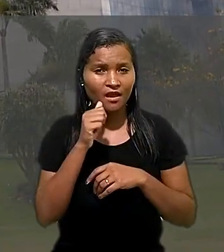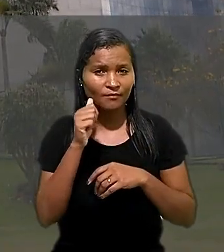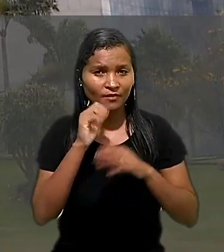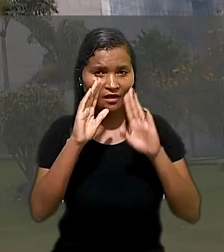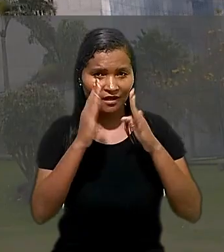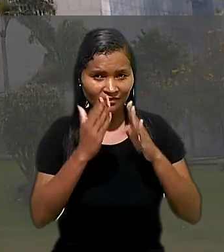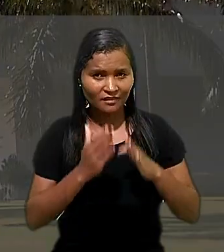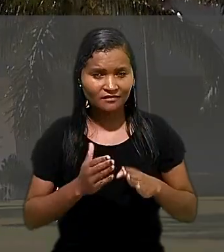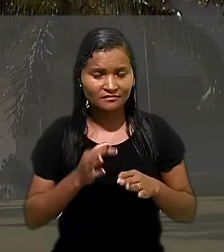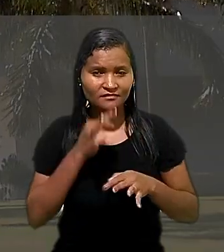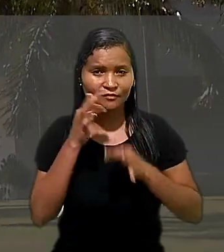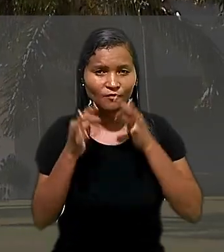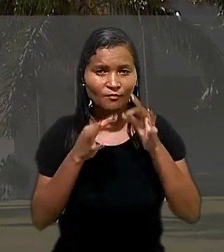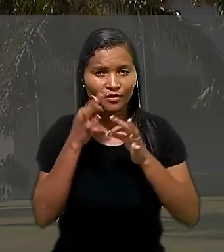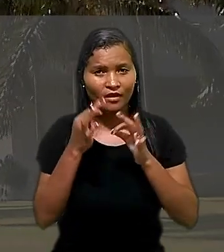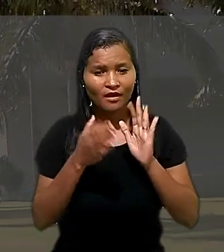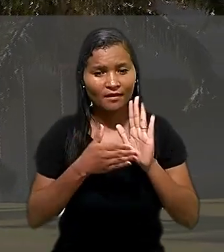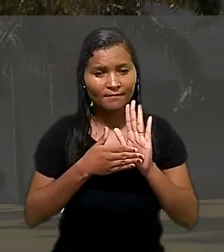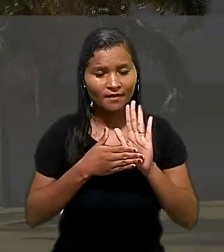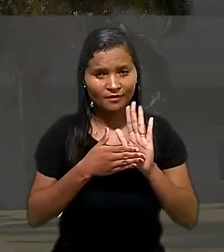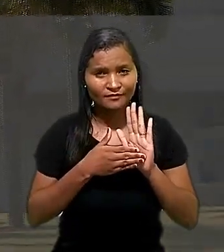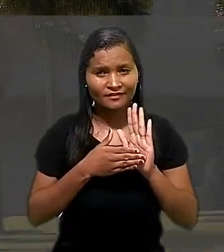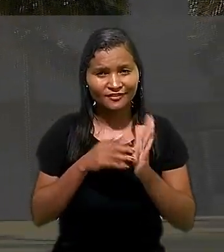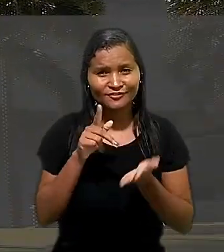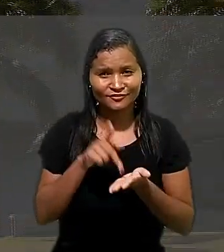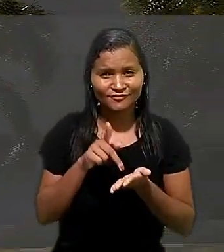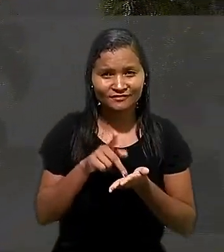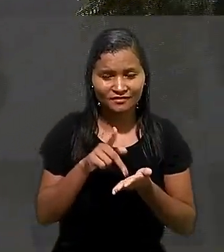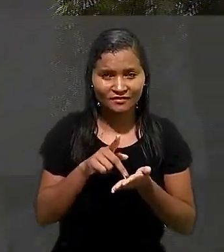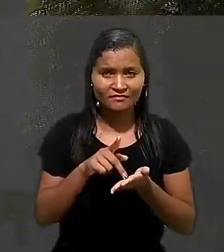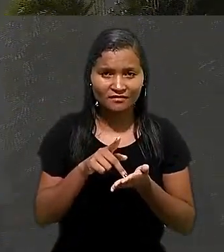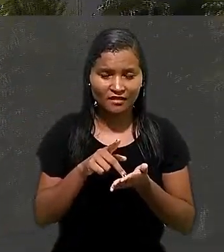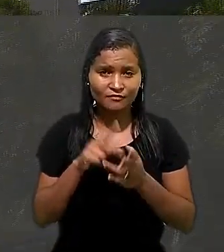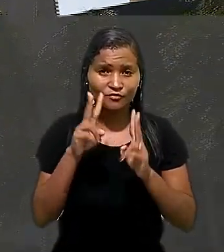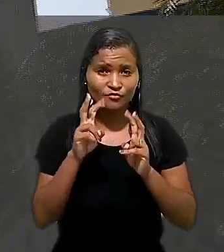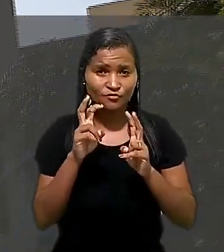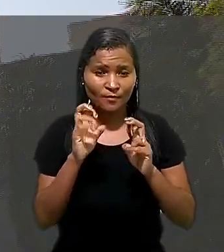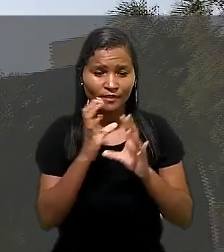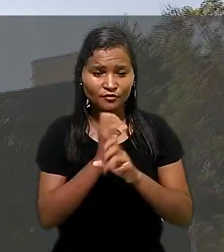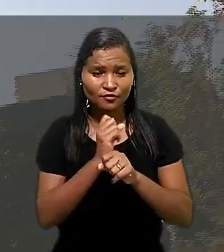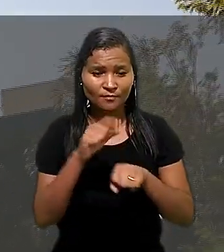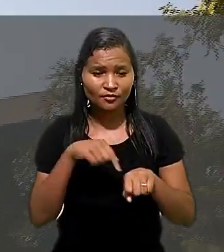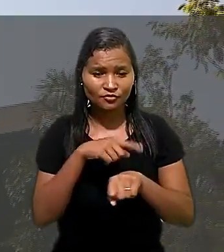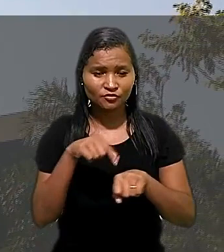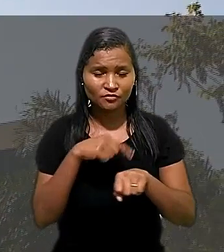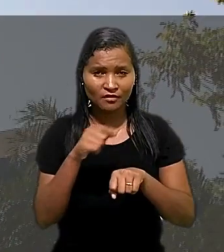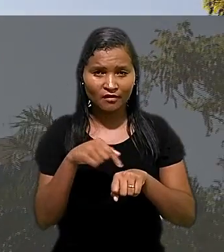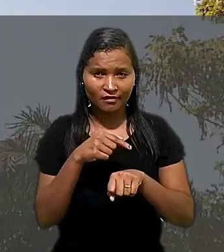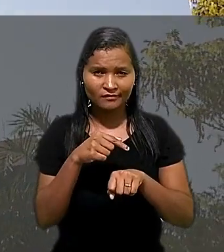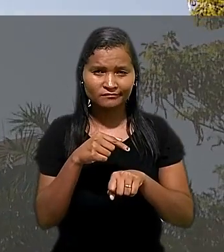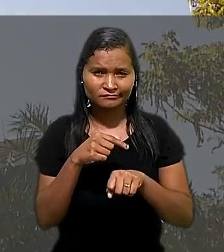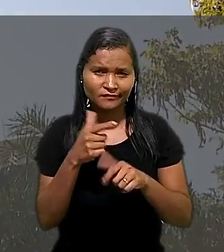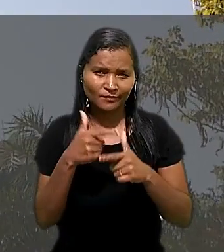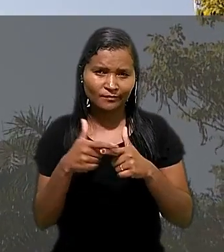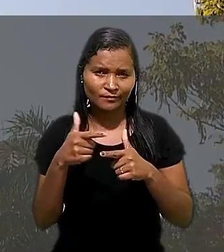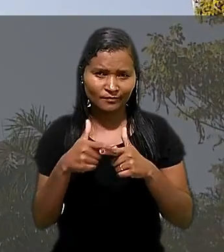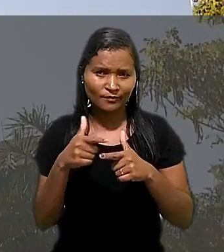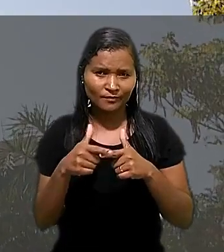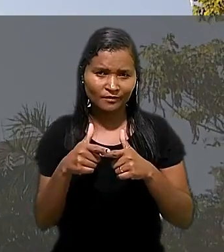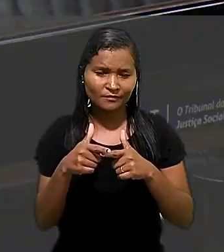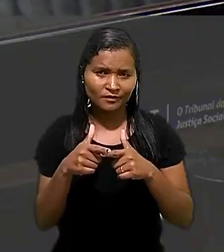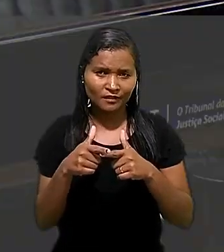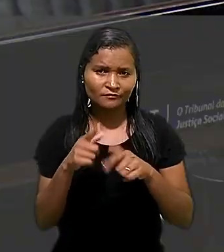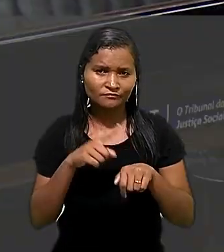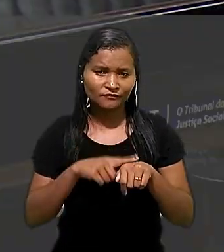analista argumentou que a falta de transparência em relação ao saldo de horas compromete a validade do sistema de